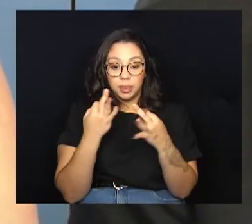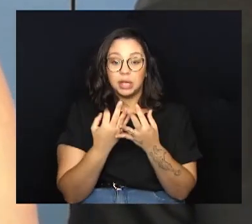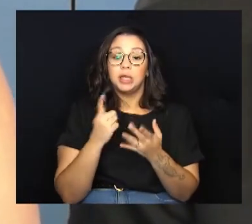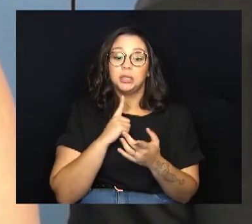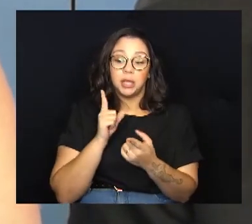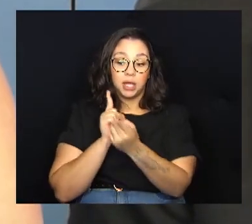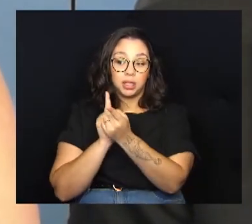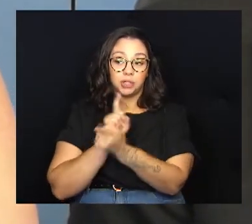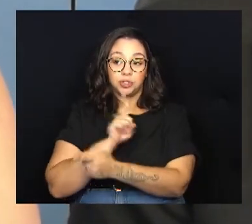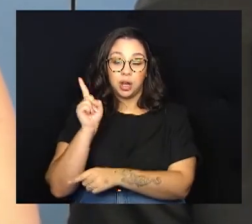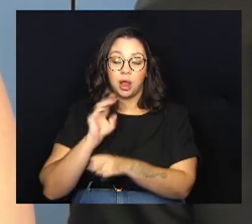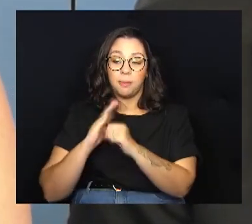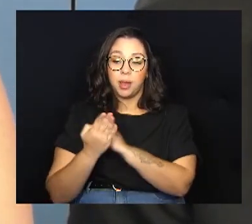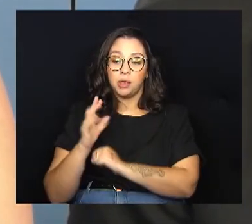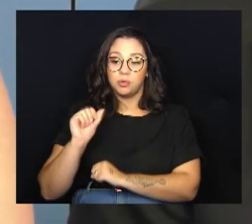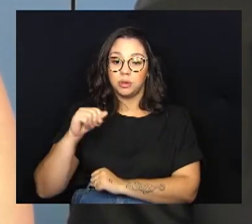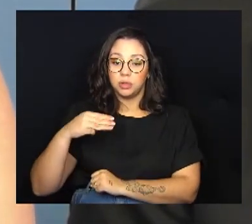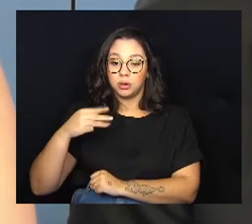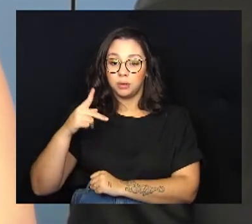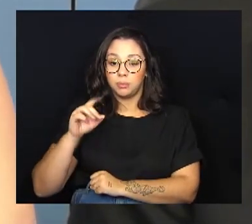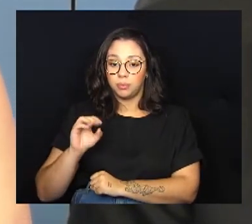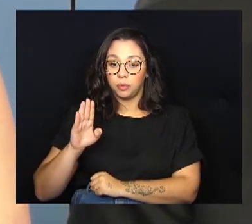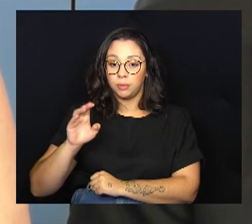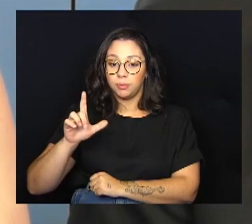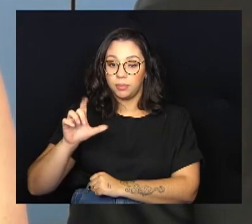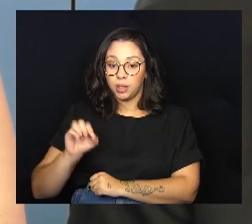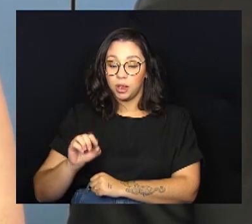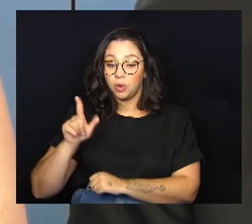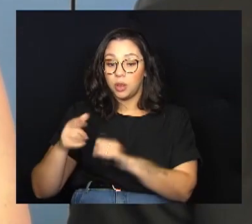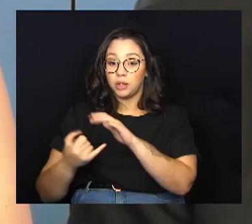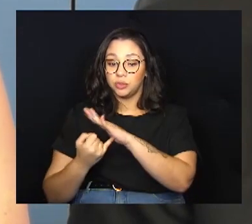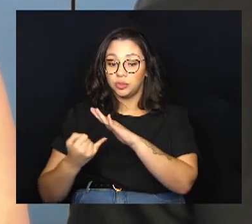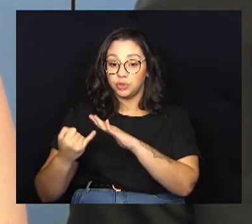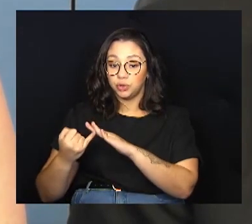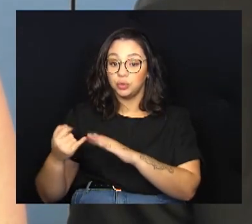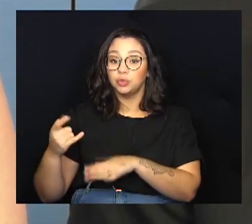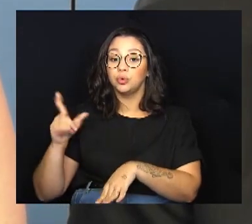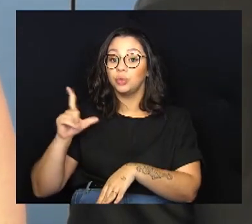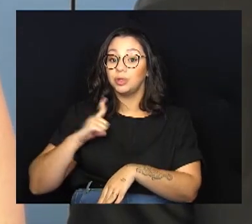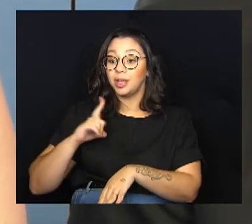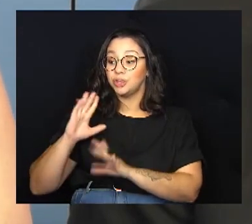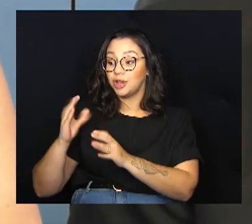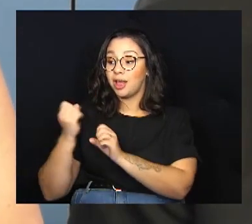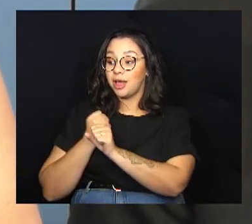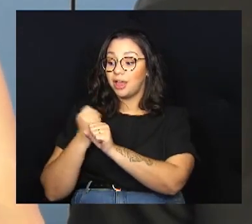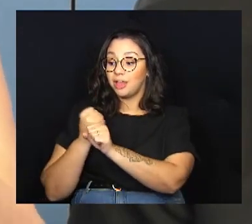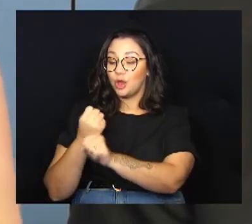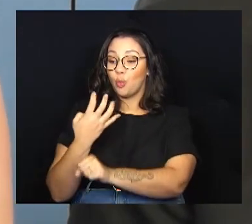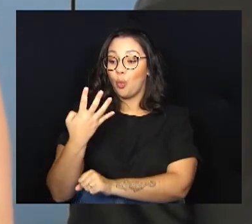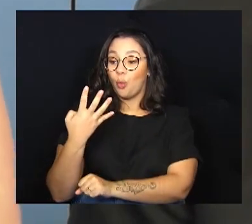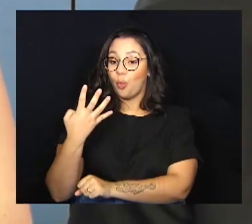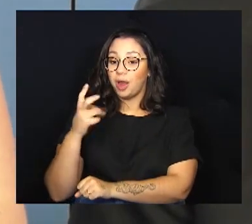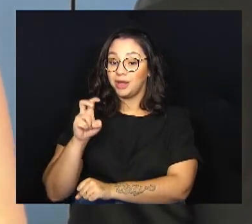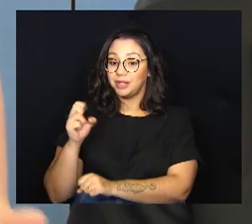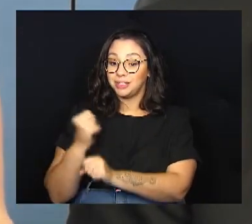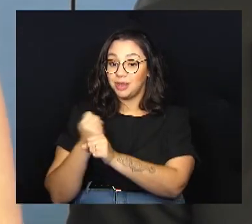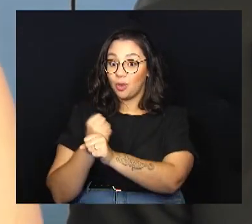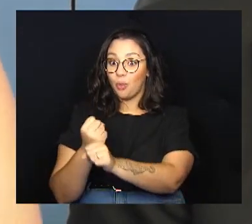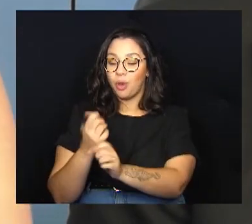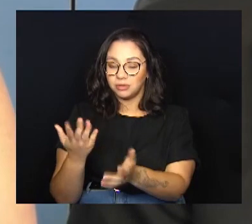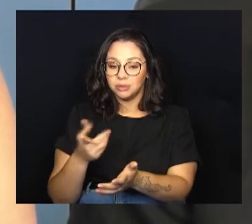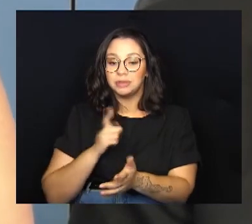de drogas? Olha, Mina, é um assunto bastante complexo, porque não há um consenso e